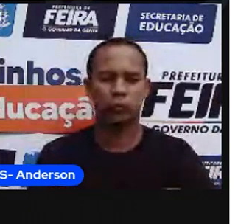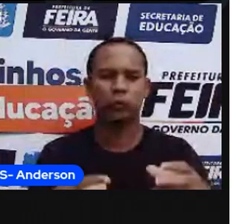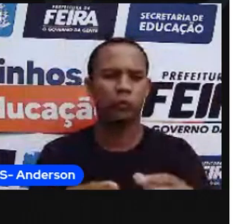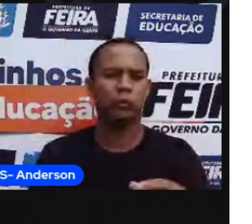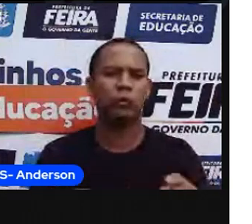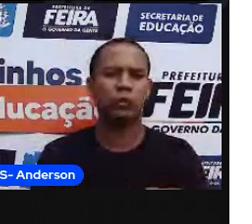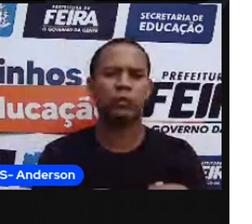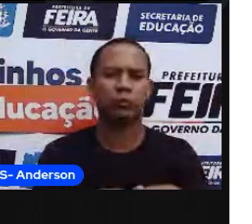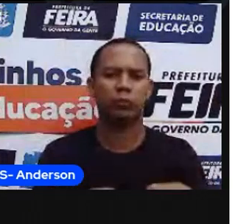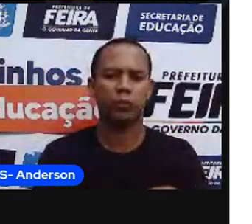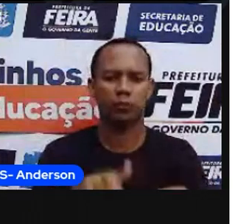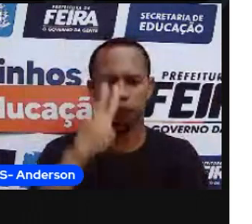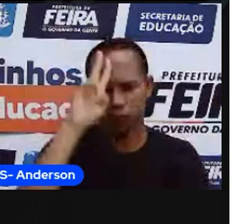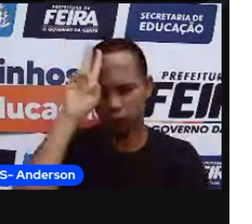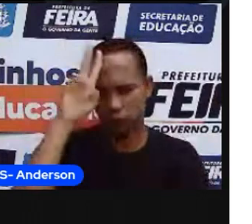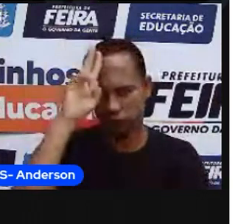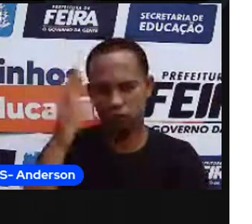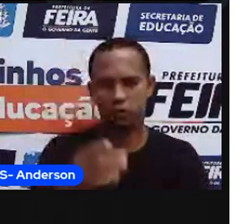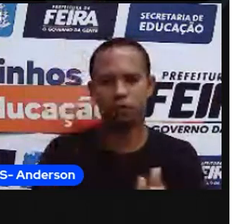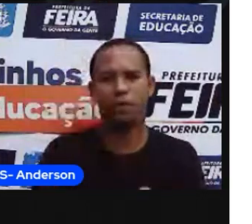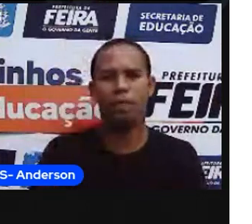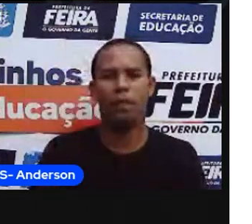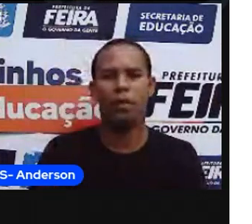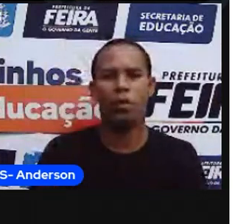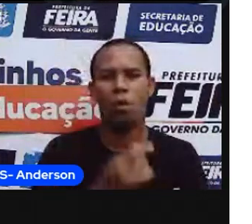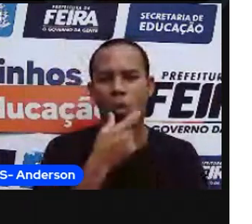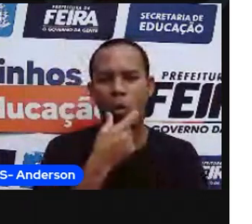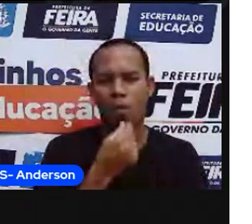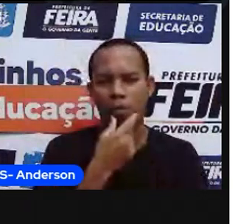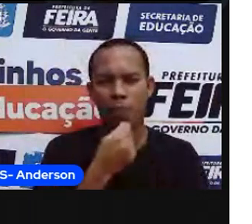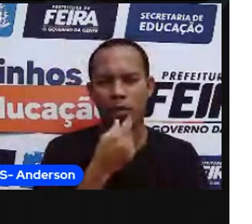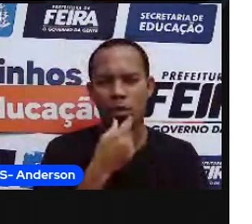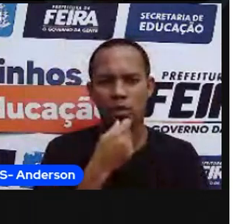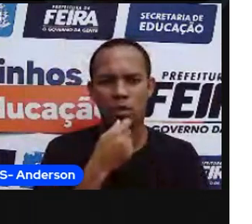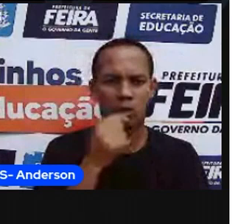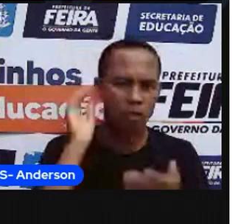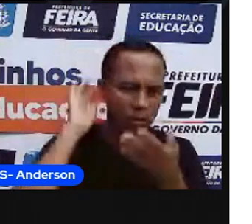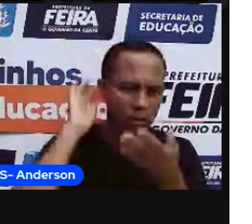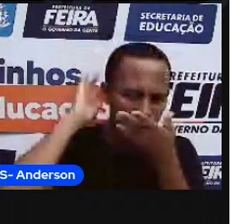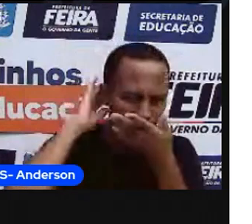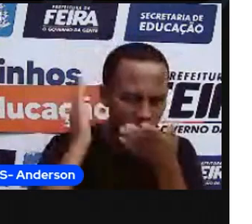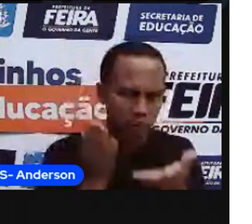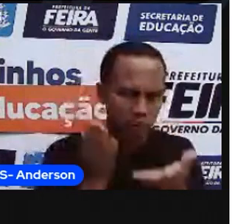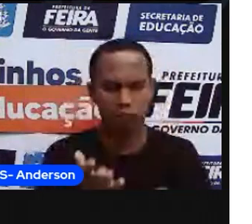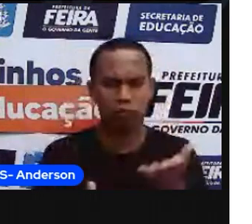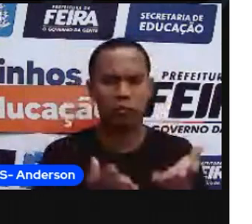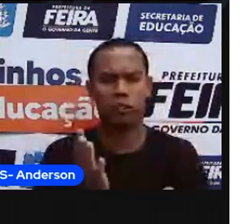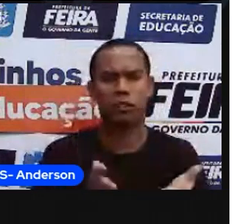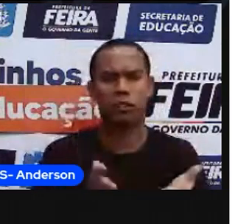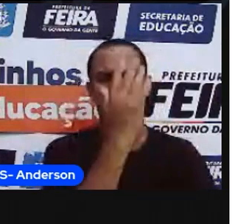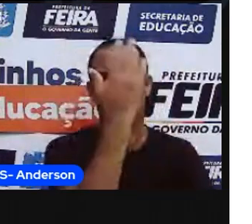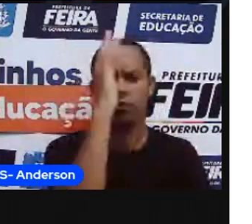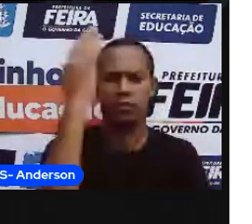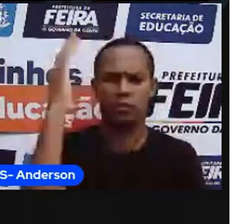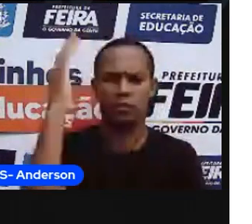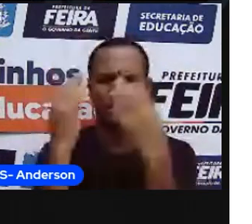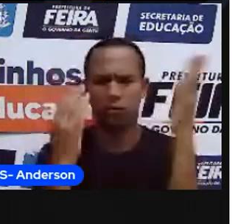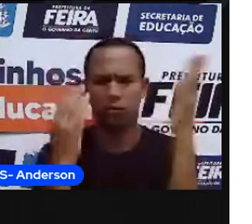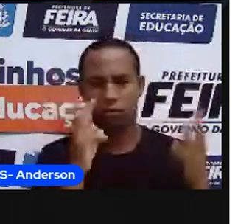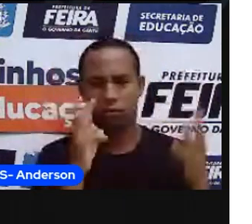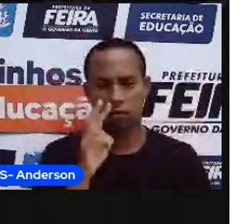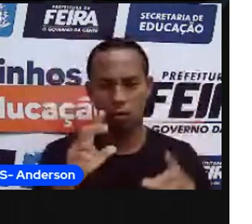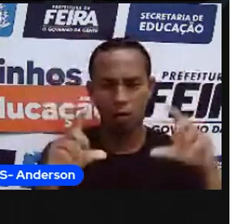terra. E porque os indígenas, na verdade, eles têm esse cuidado com a natureza, né? E aí nessa foto é